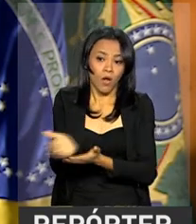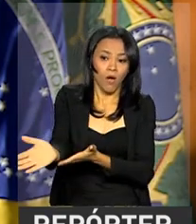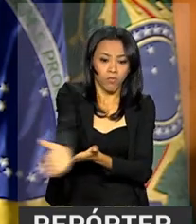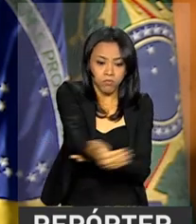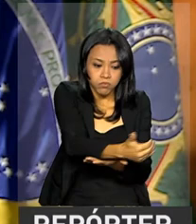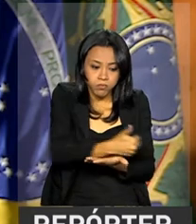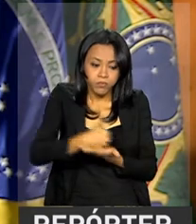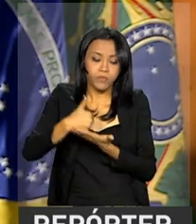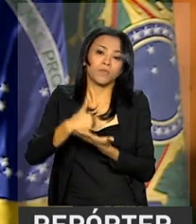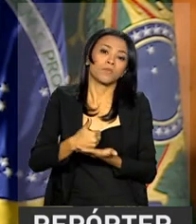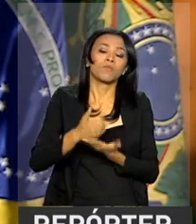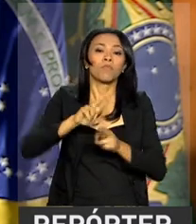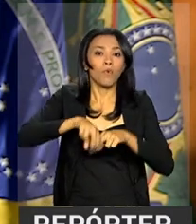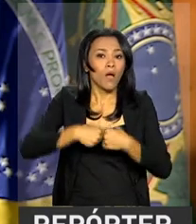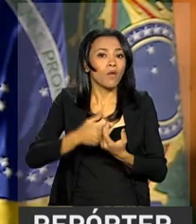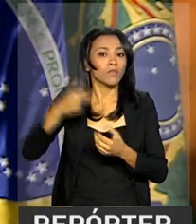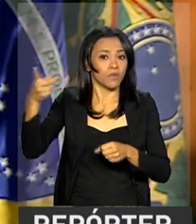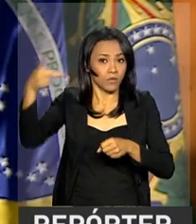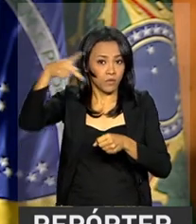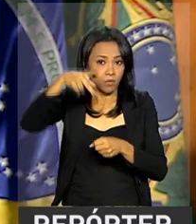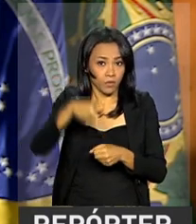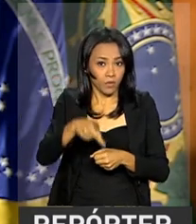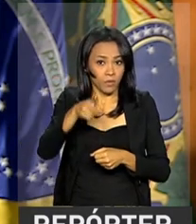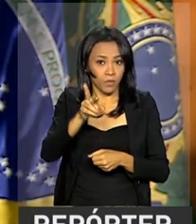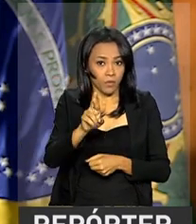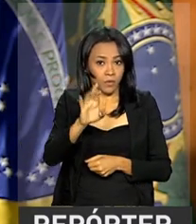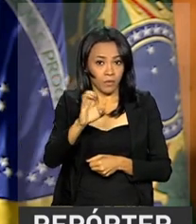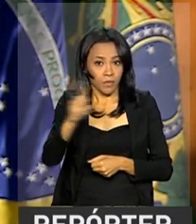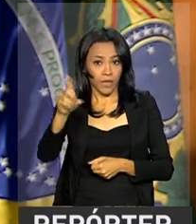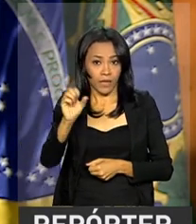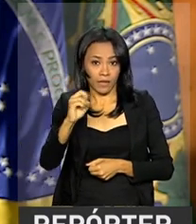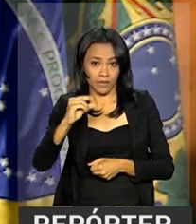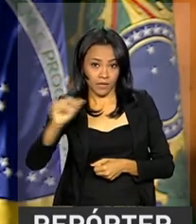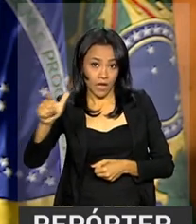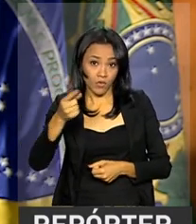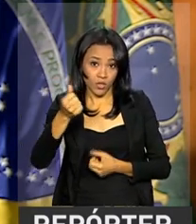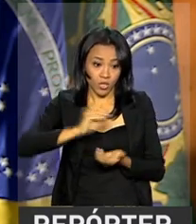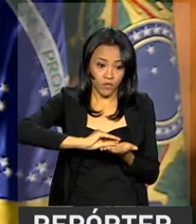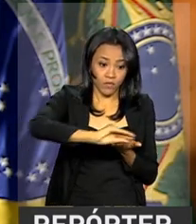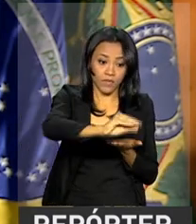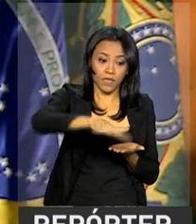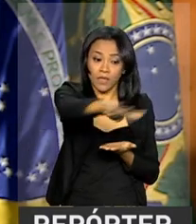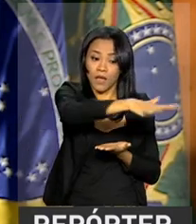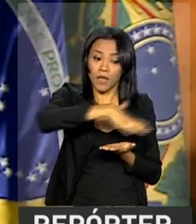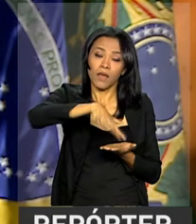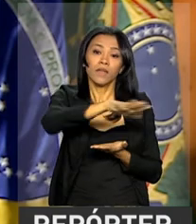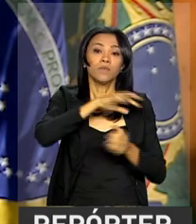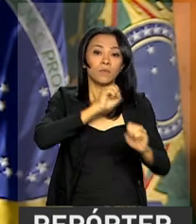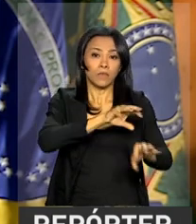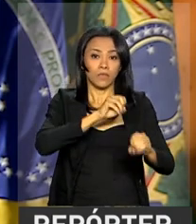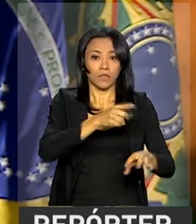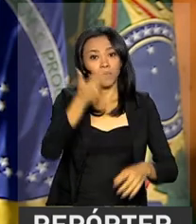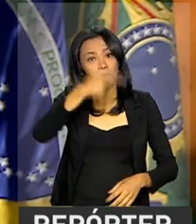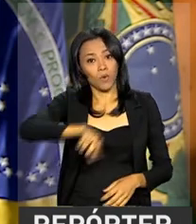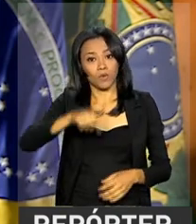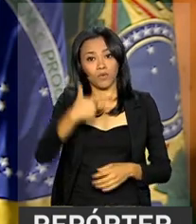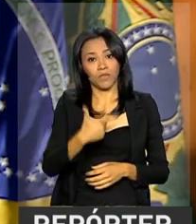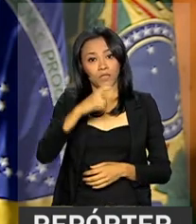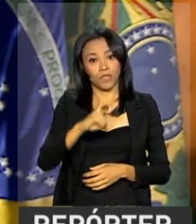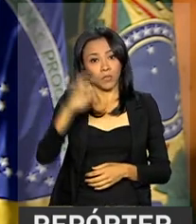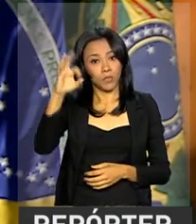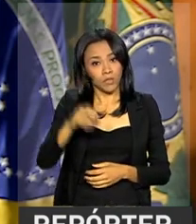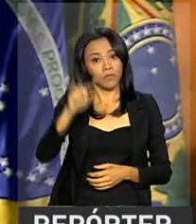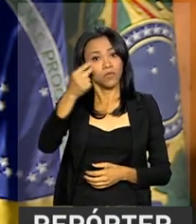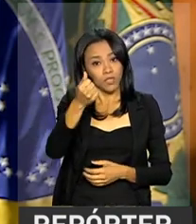com a exploração do pré-sal serão gastos em educação. Os outros 25% destinados à